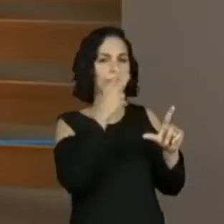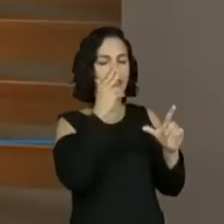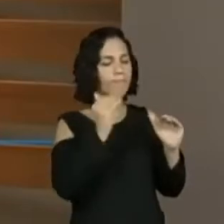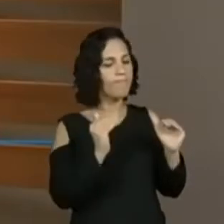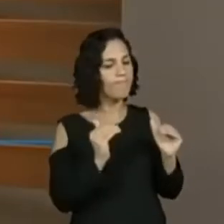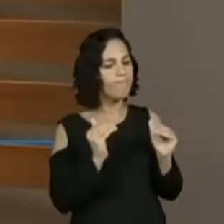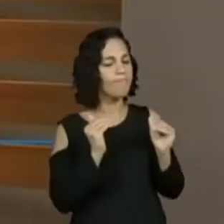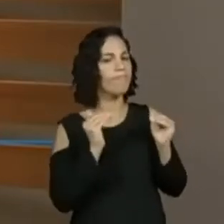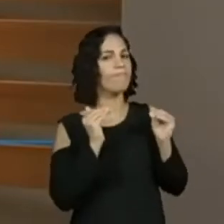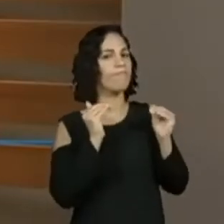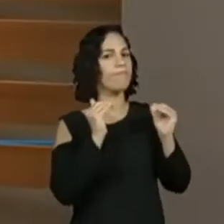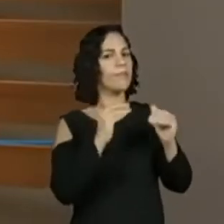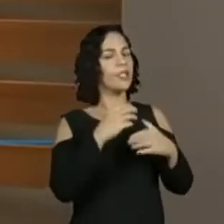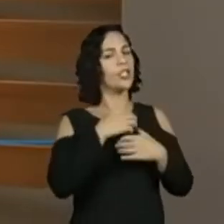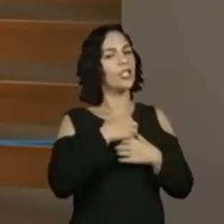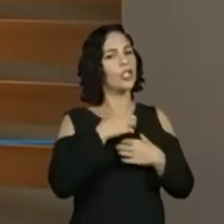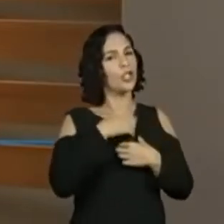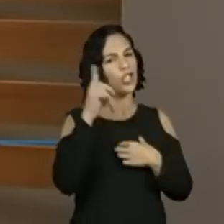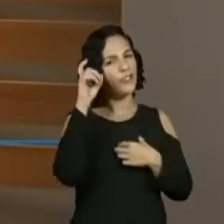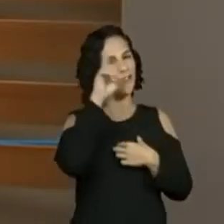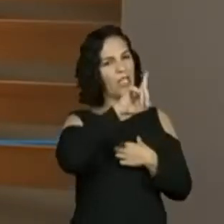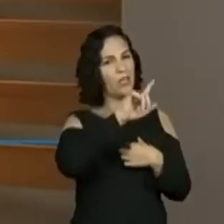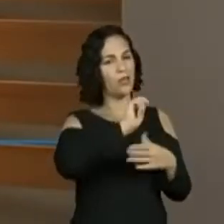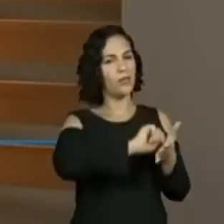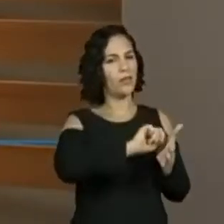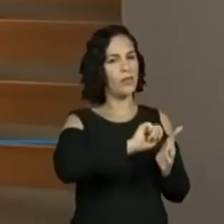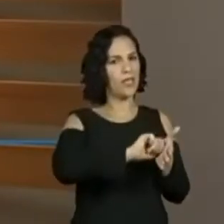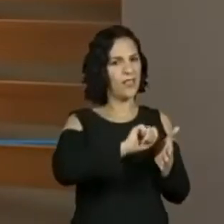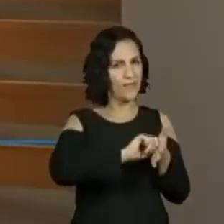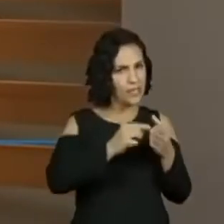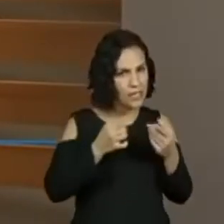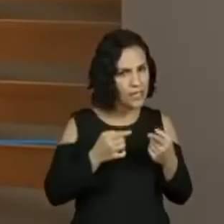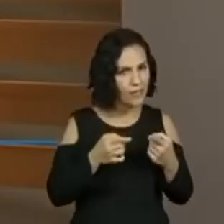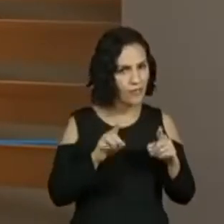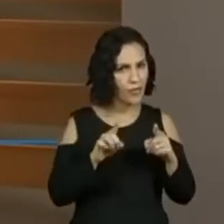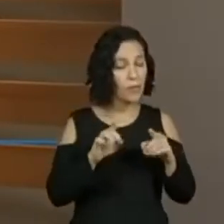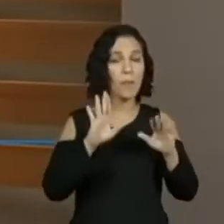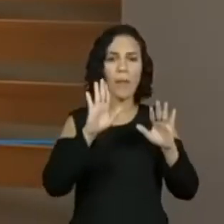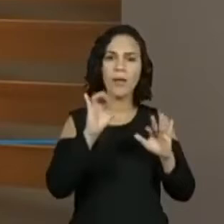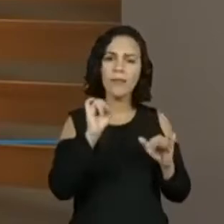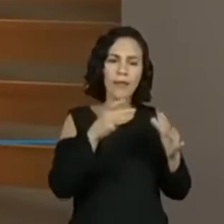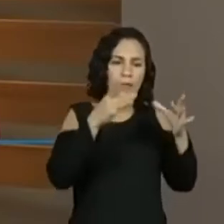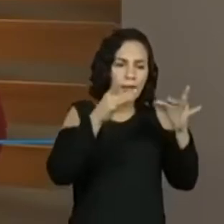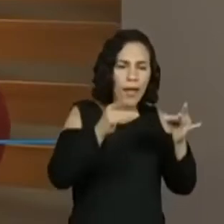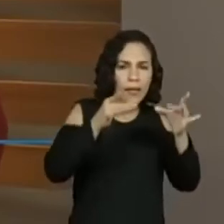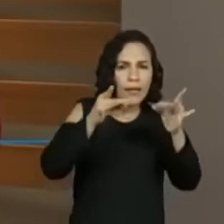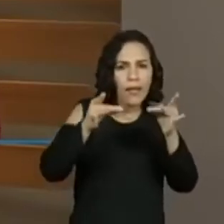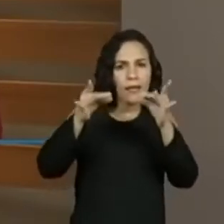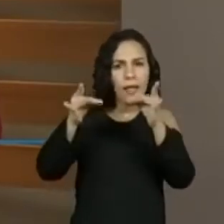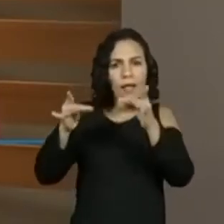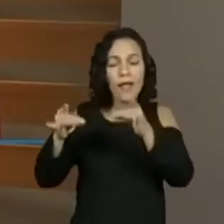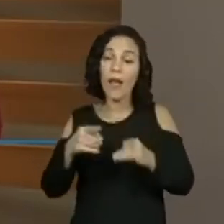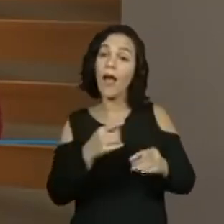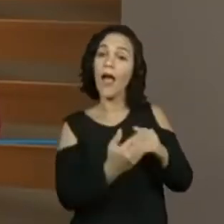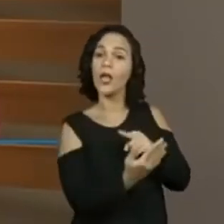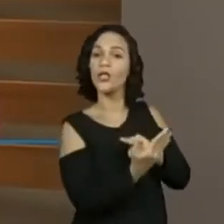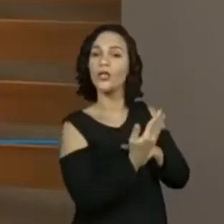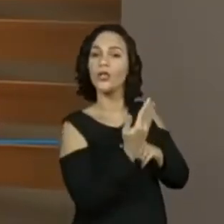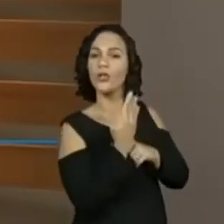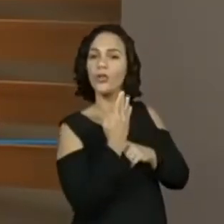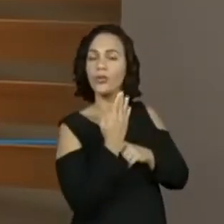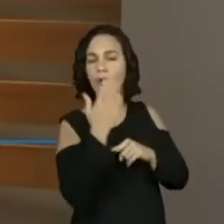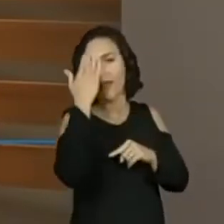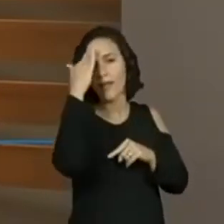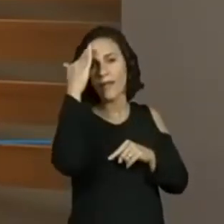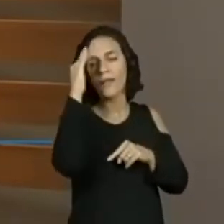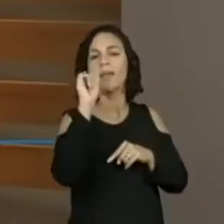mais, vamos dizer assim, desafiadora. Se eu começar a explorar ela, a gente vai perceber que ela só está me ajudando a completar o